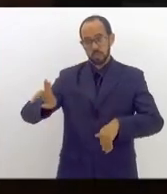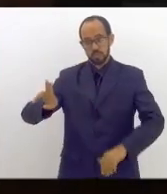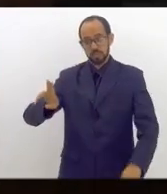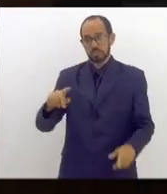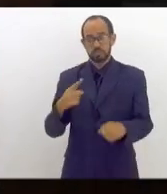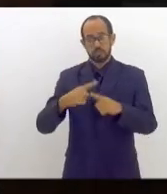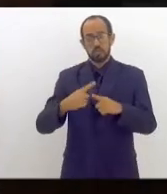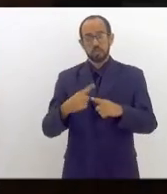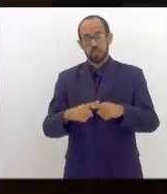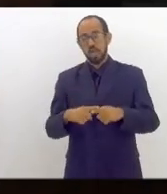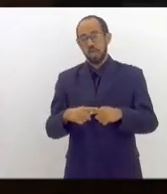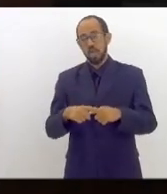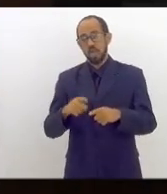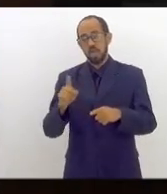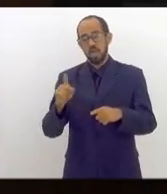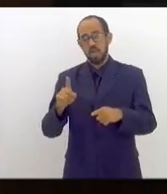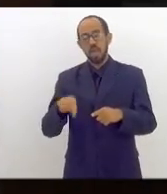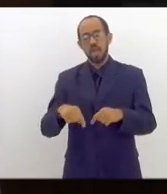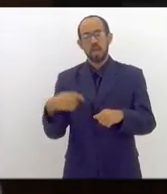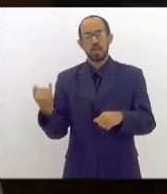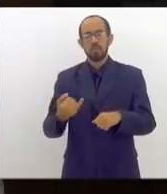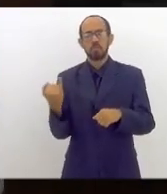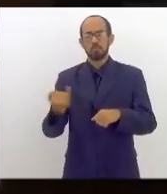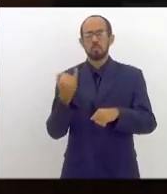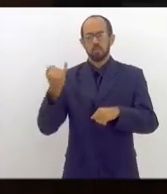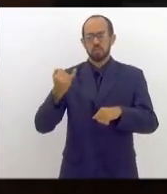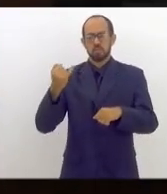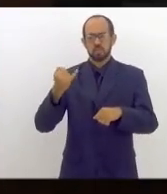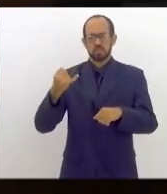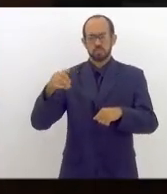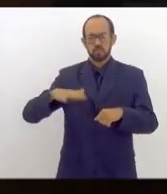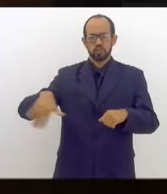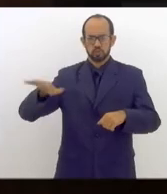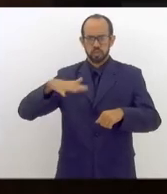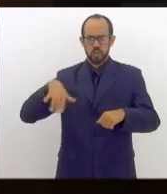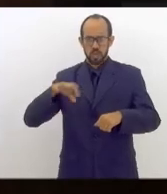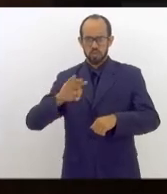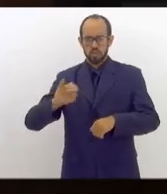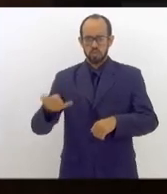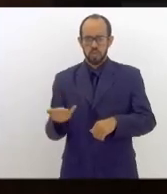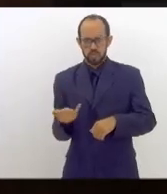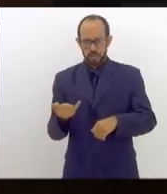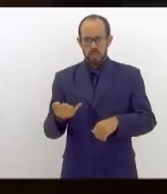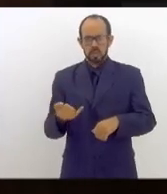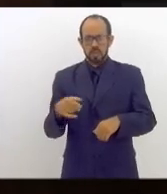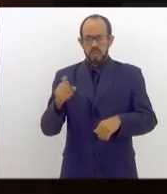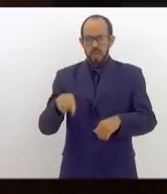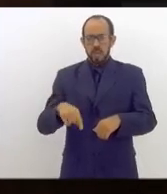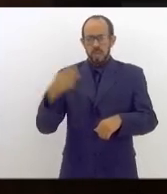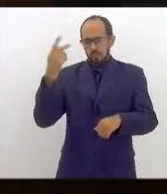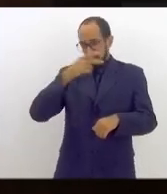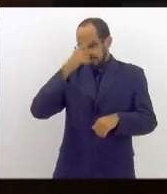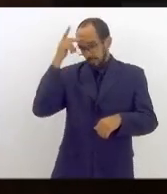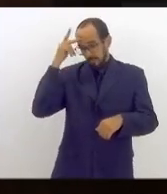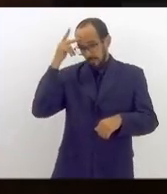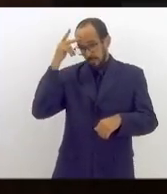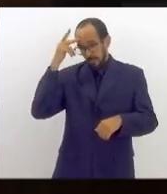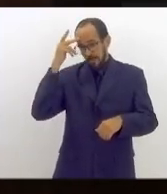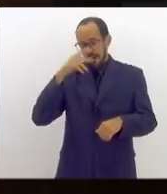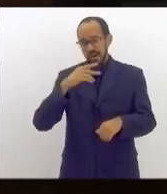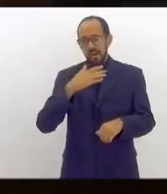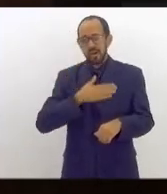nomes são extremamente significativos do todo do Tribunal de Justiça né são pessoas queridas